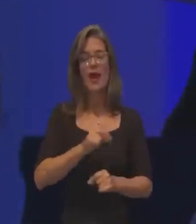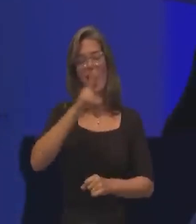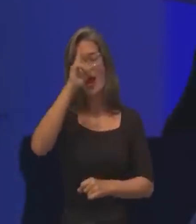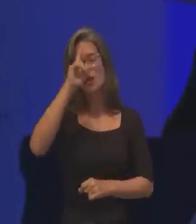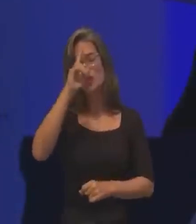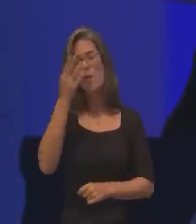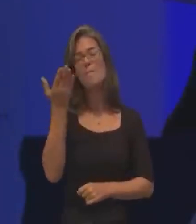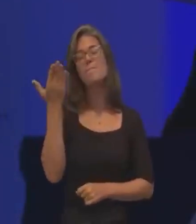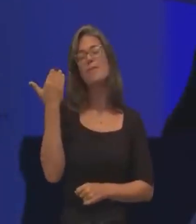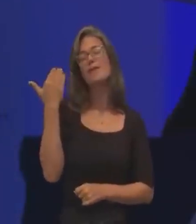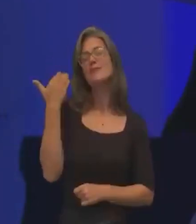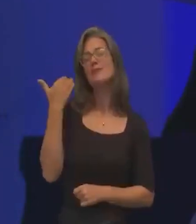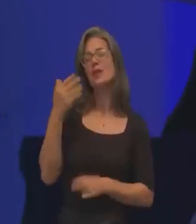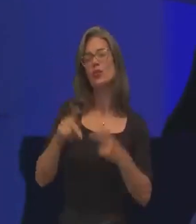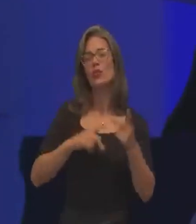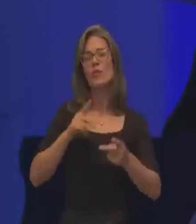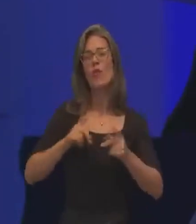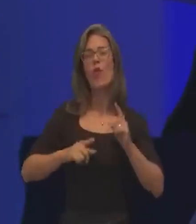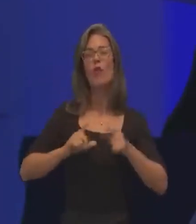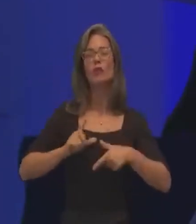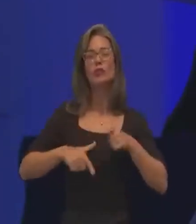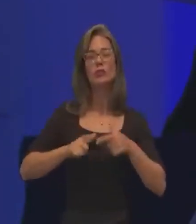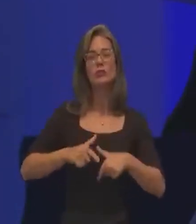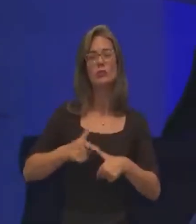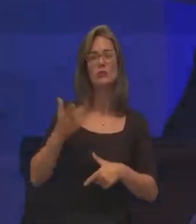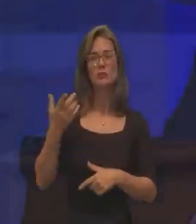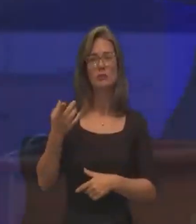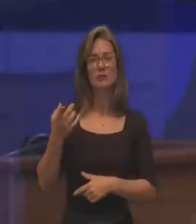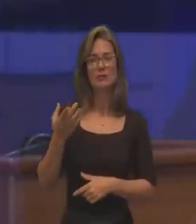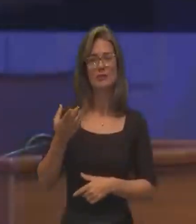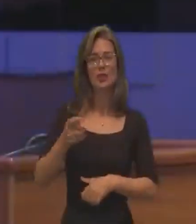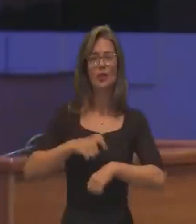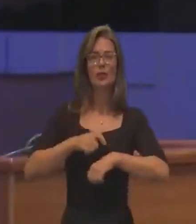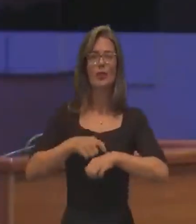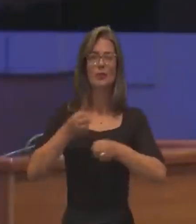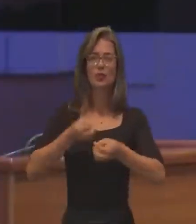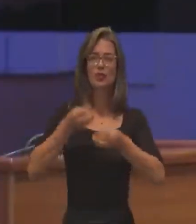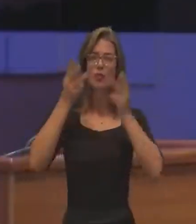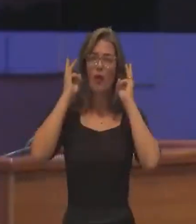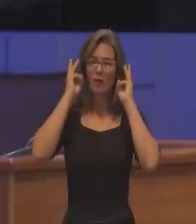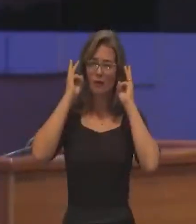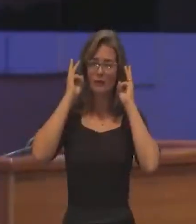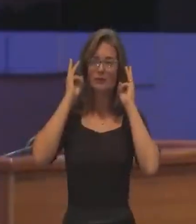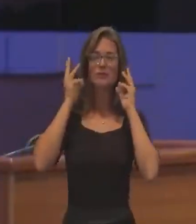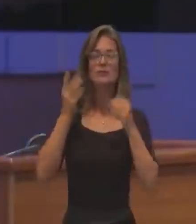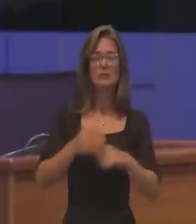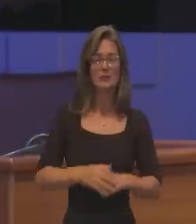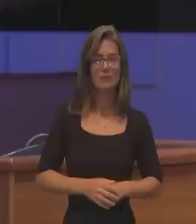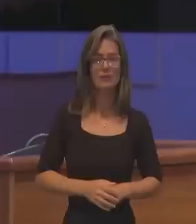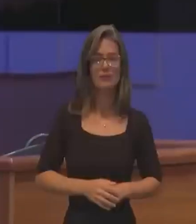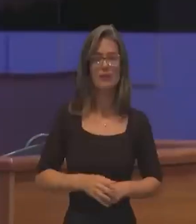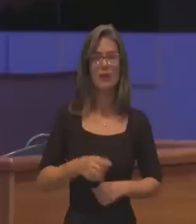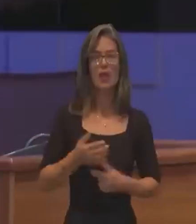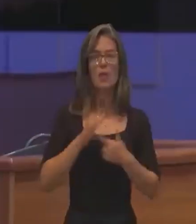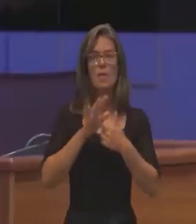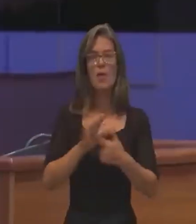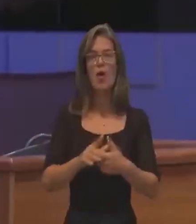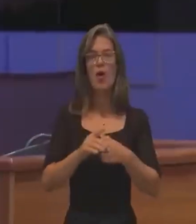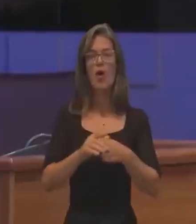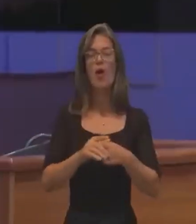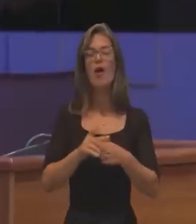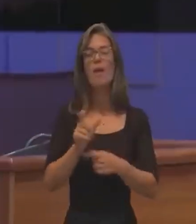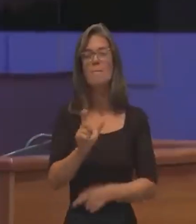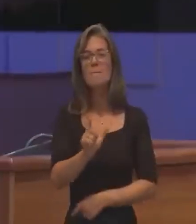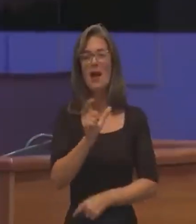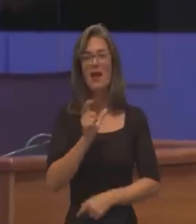antigo, da antiga aliança. E quando ele aponta para o tabernáculo, ele está